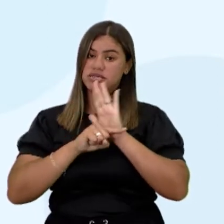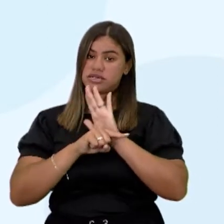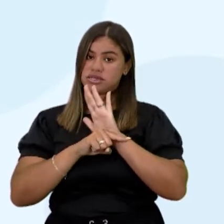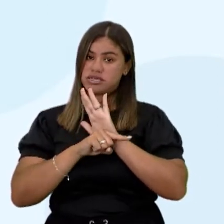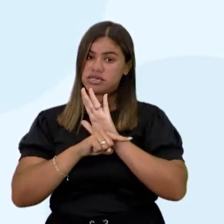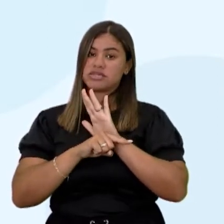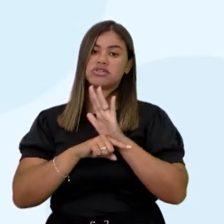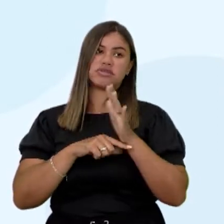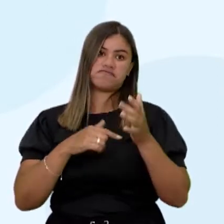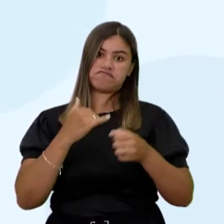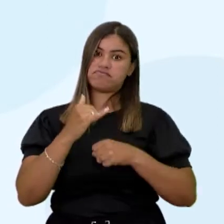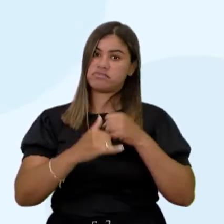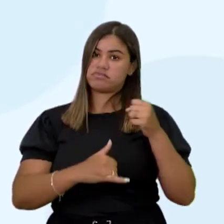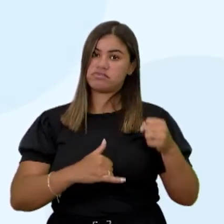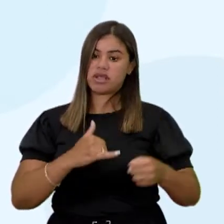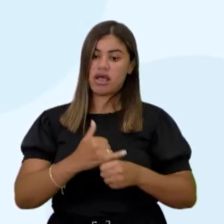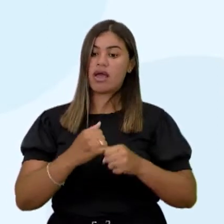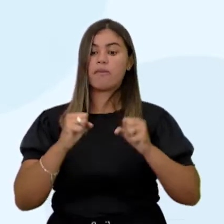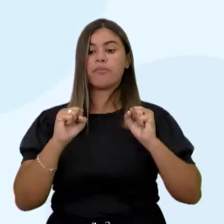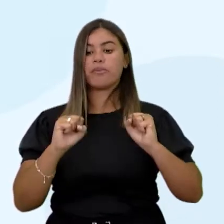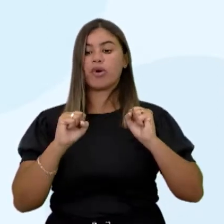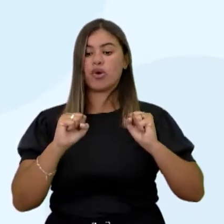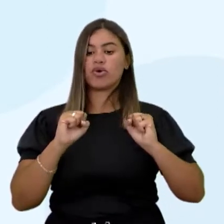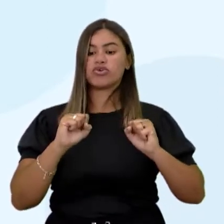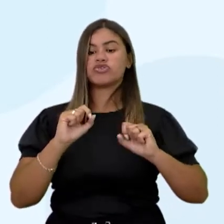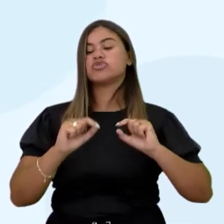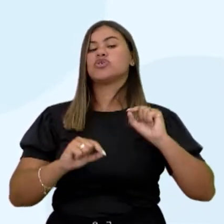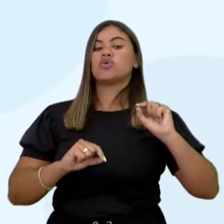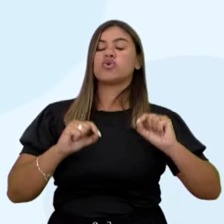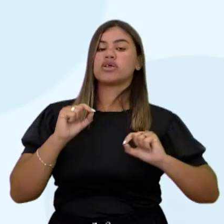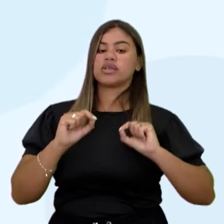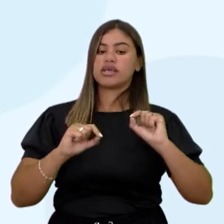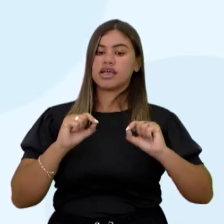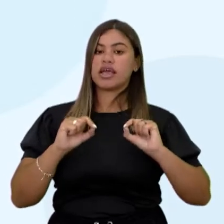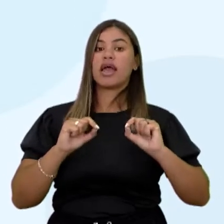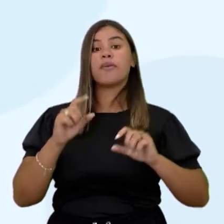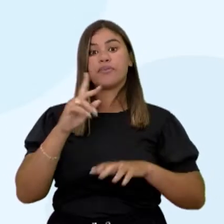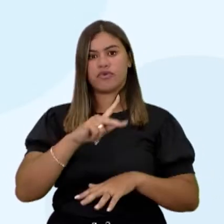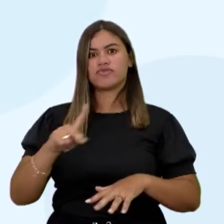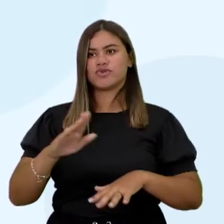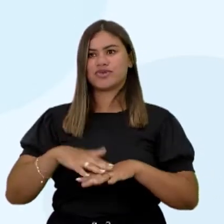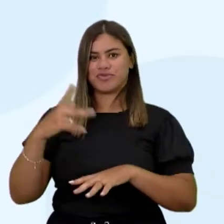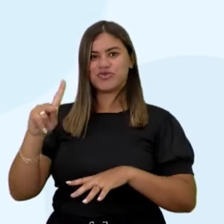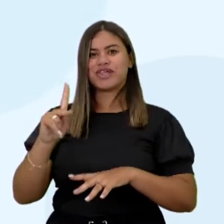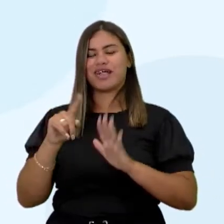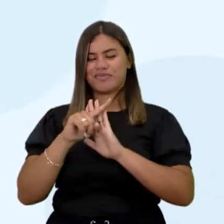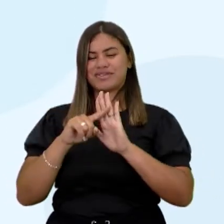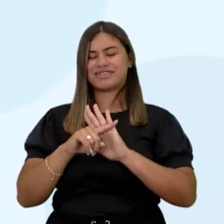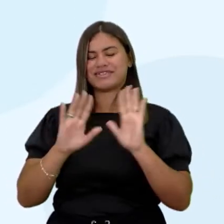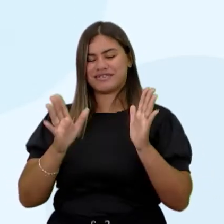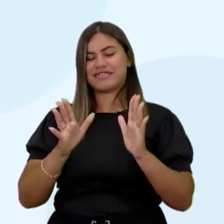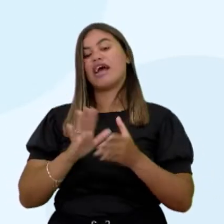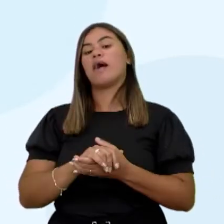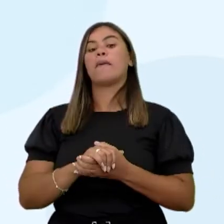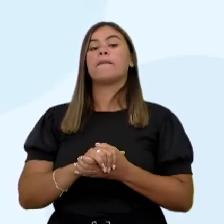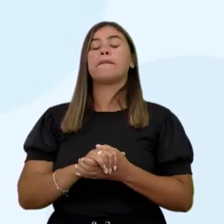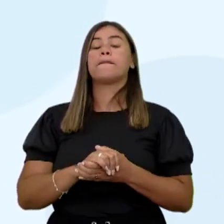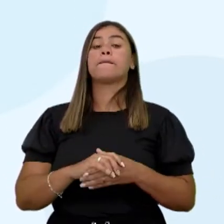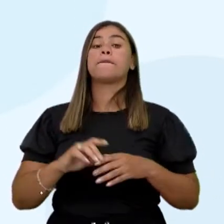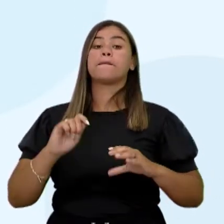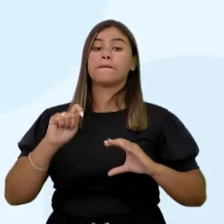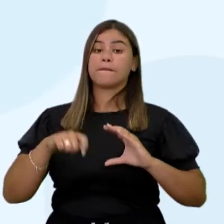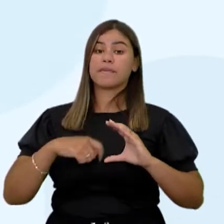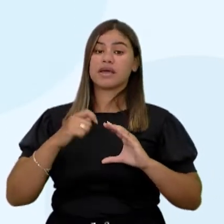na internet. Acabei de fazer isso. Assim, a professora está fazendo isso agora ao vivo, nesse momento. Essa aula está gravada, o componente é gravado, né? Mas